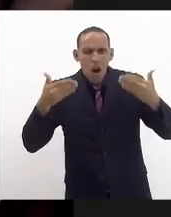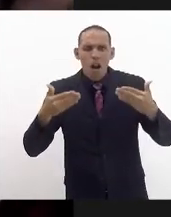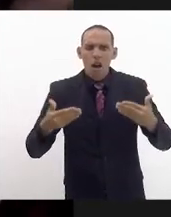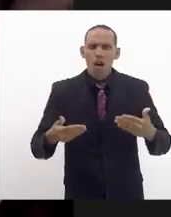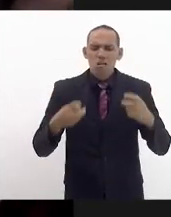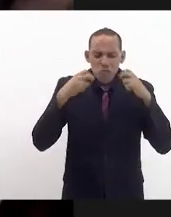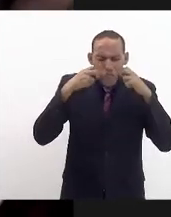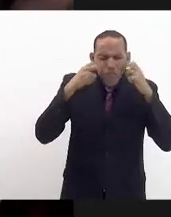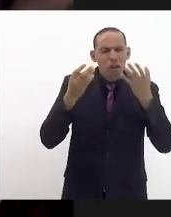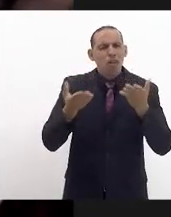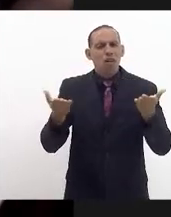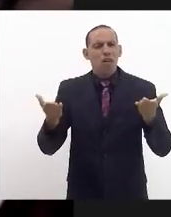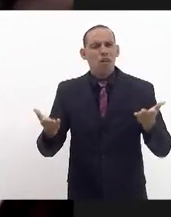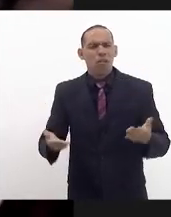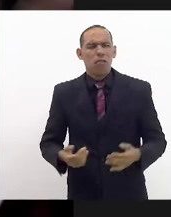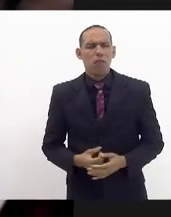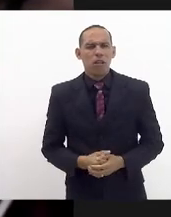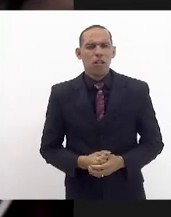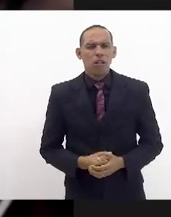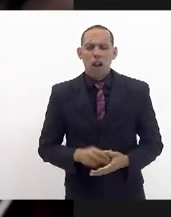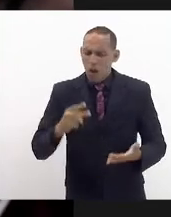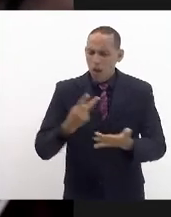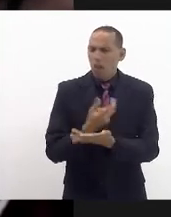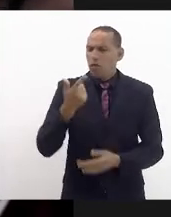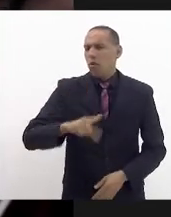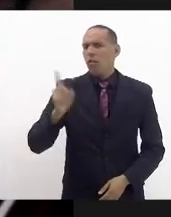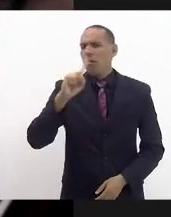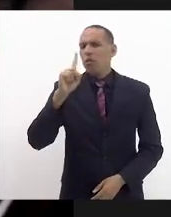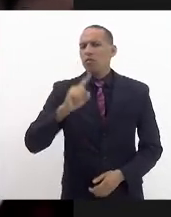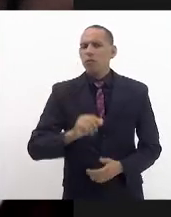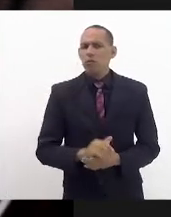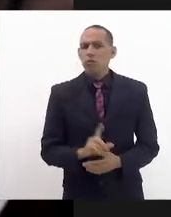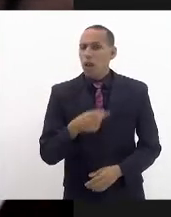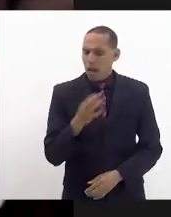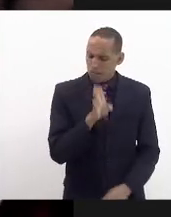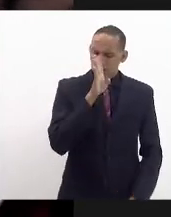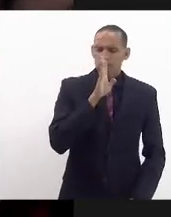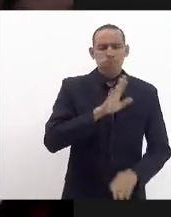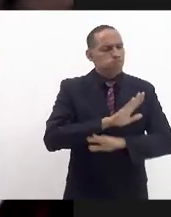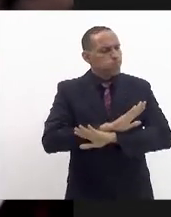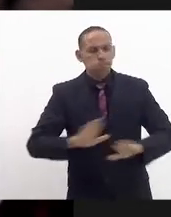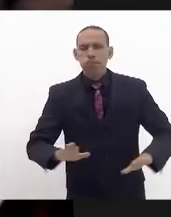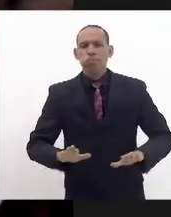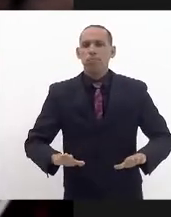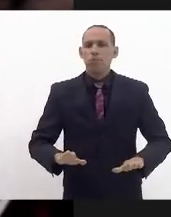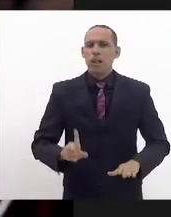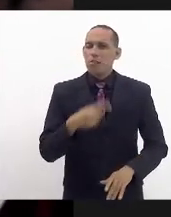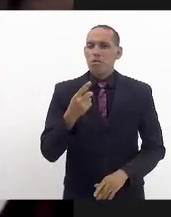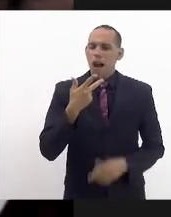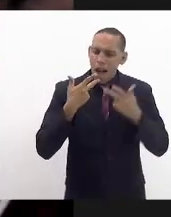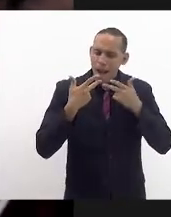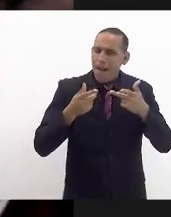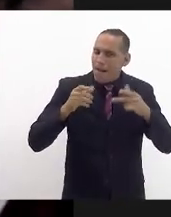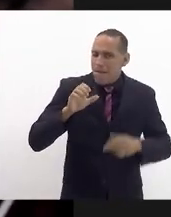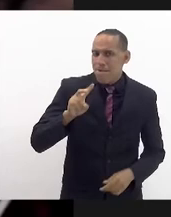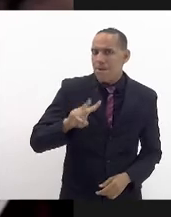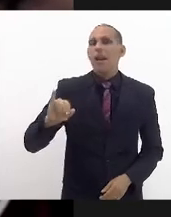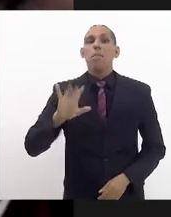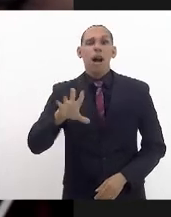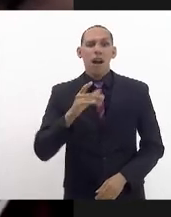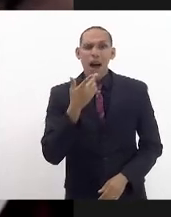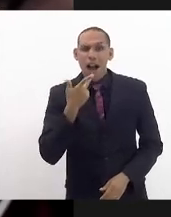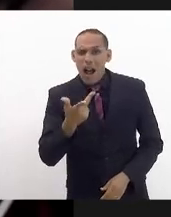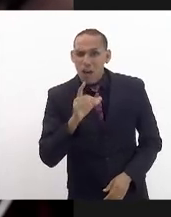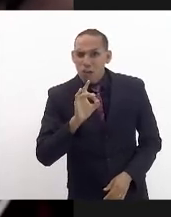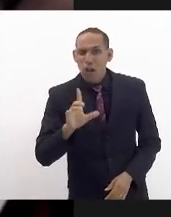fazer esse tipo de coisa e que isso não ocorra mais. Nós não nos calaremos, todo mundo já sabe, mas não é só falar. tem